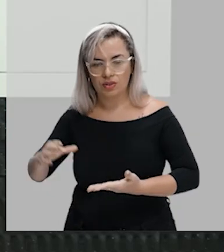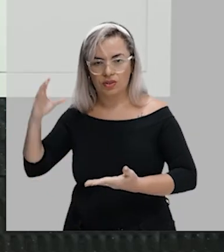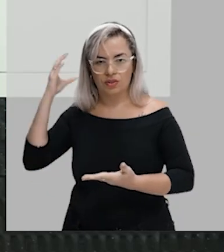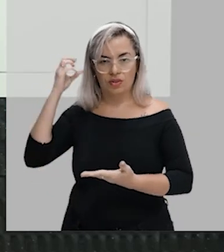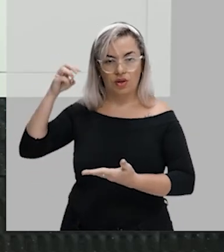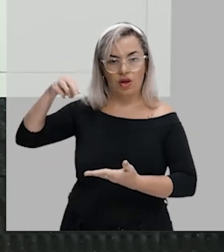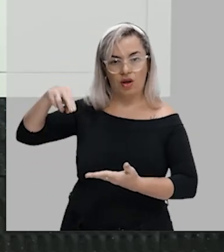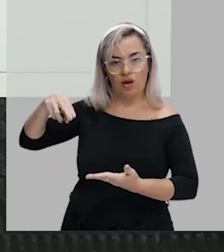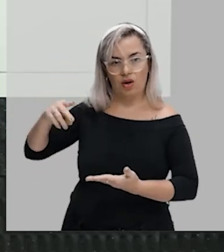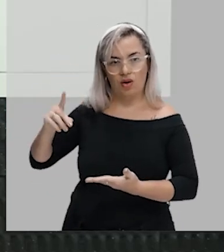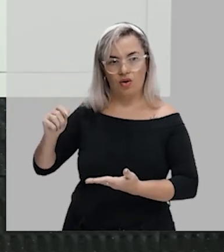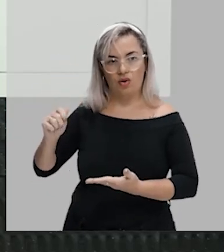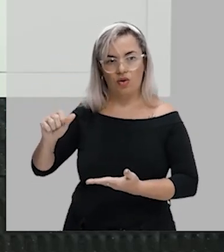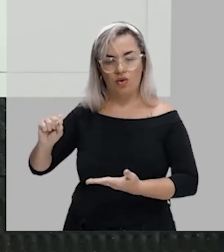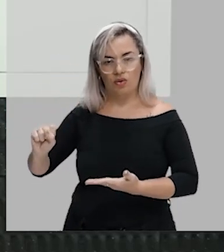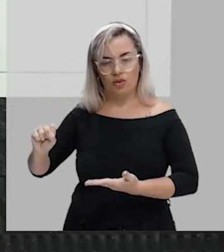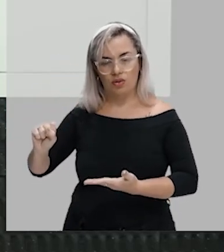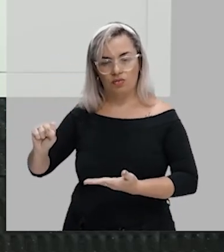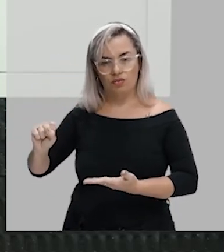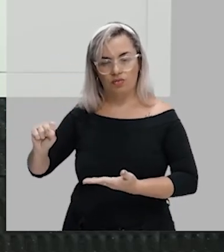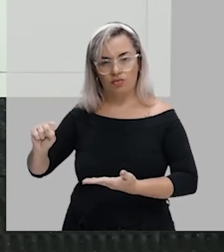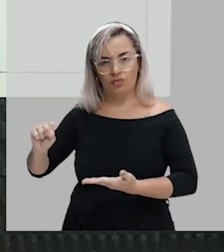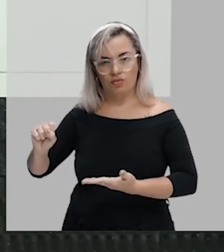certo? Não só